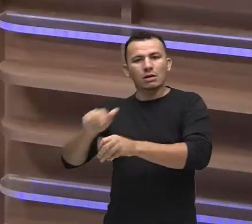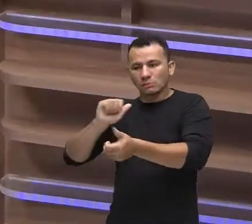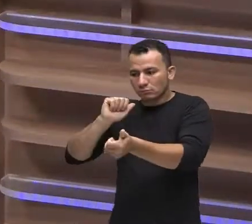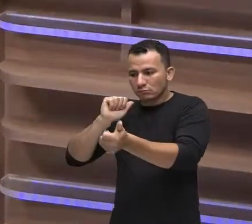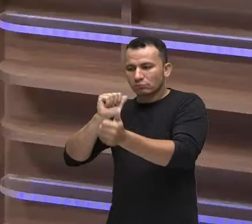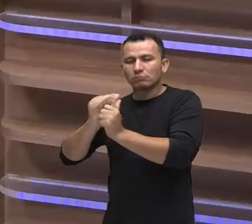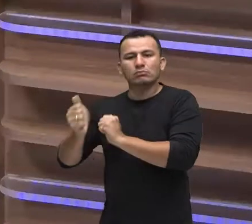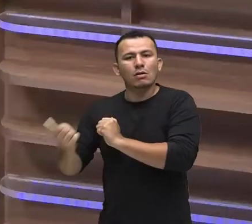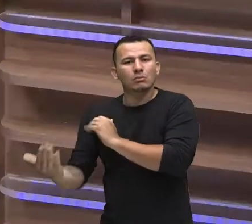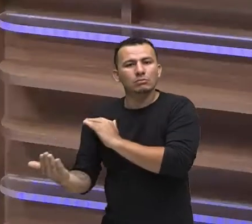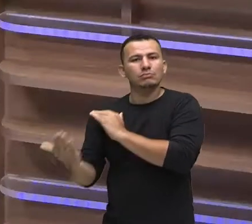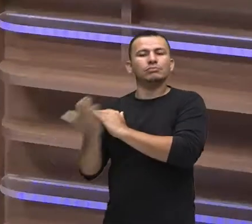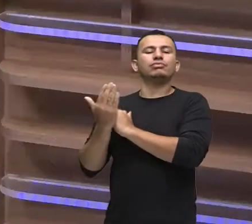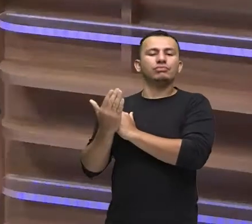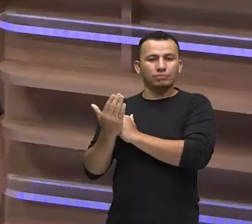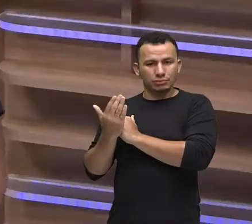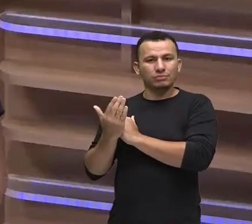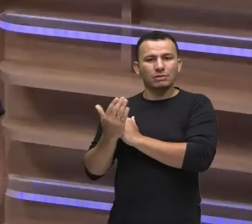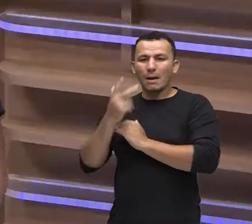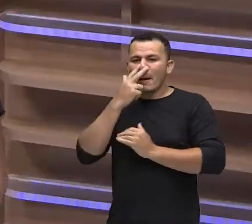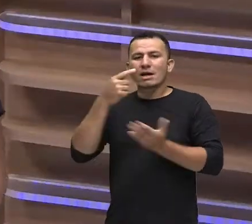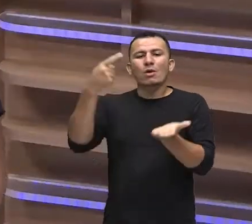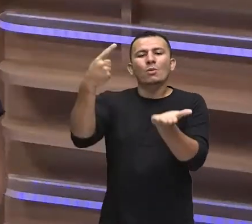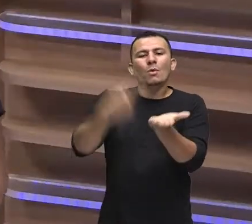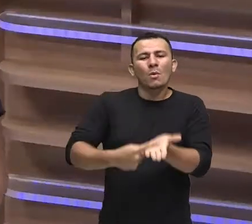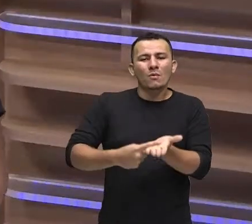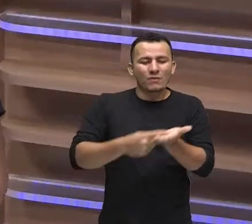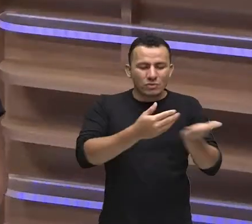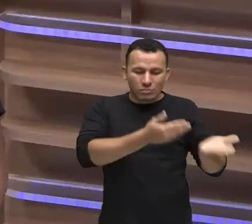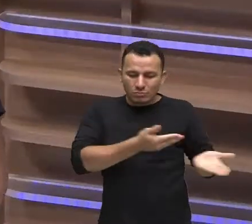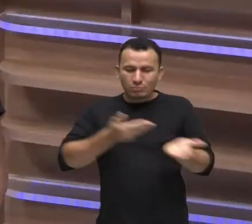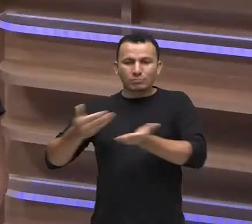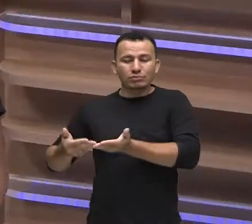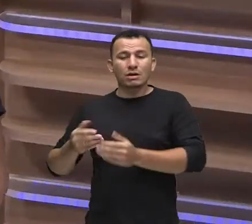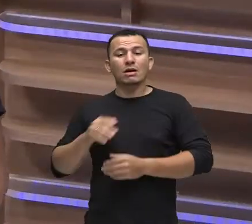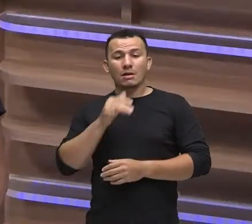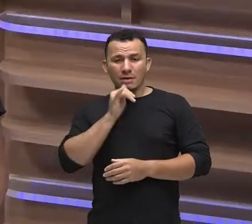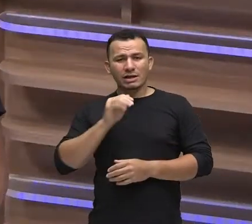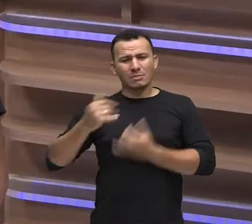é o convite que o esporte faz. E aí a gente percebe, por exemplo, na barra-bandeira.